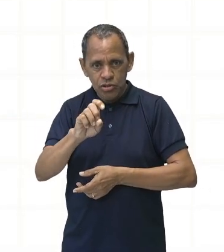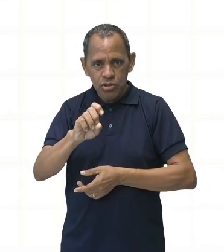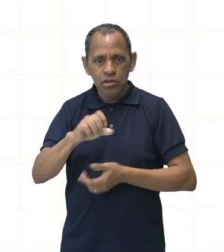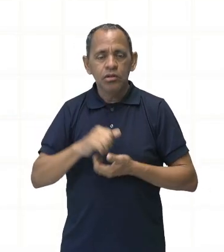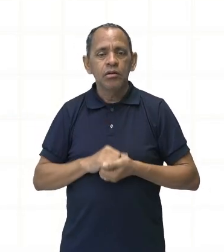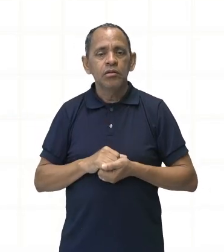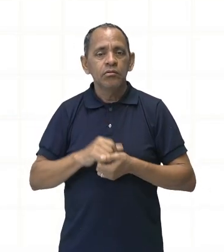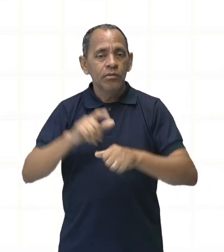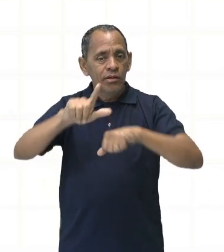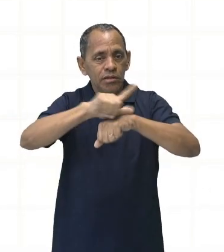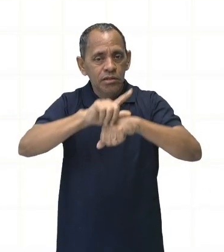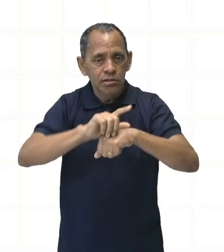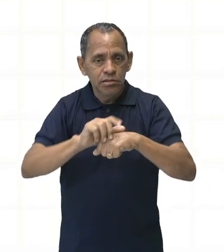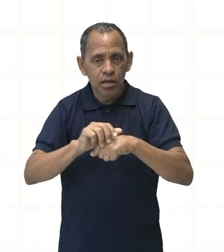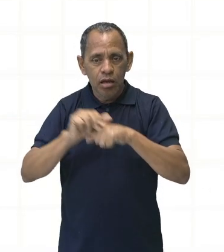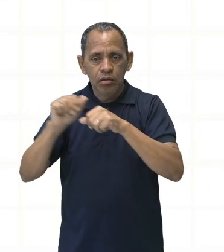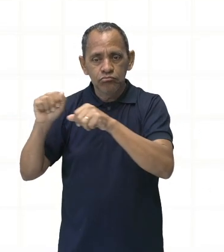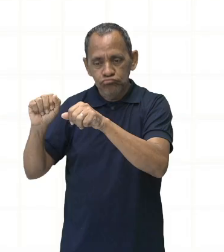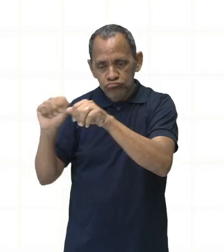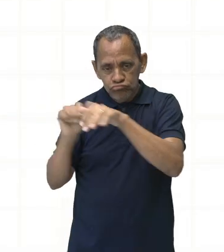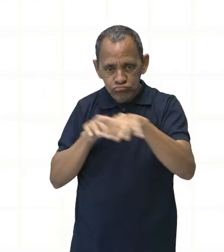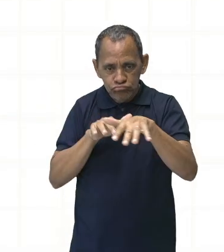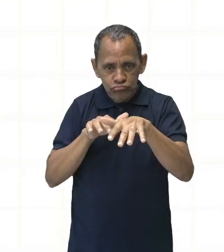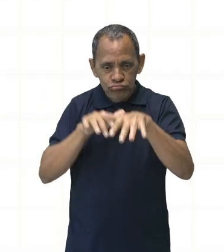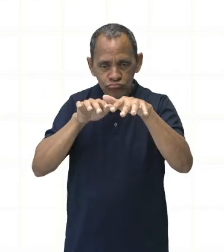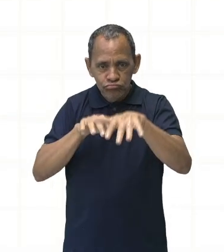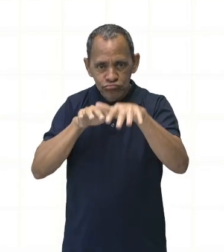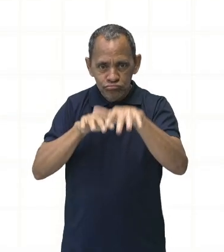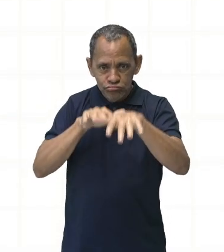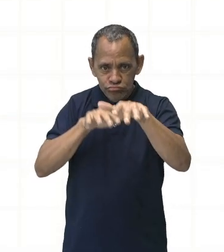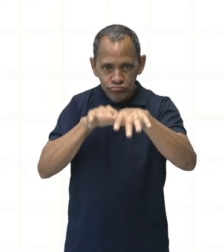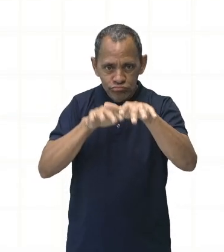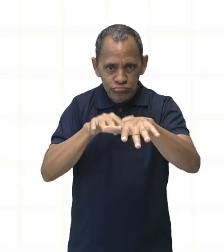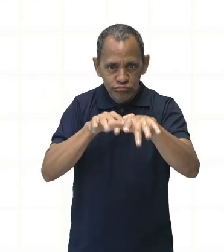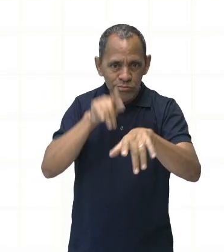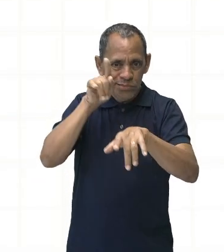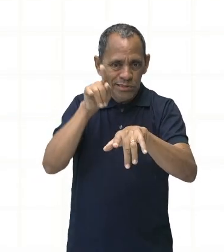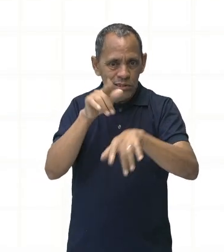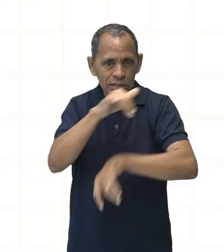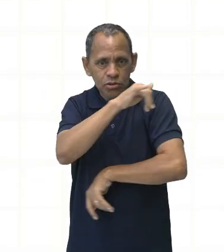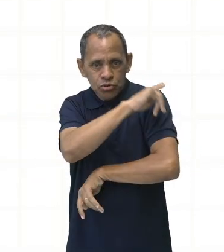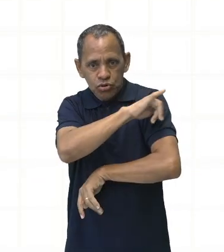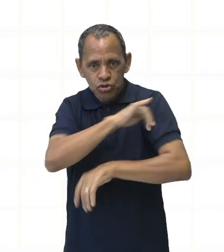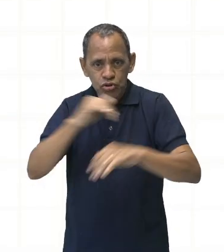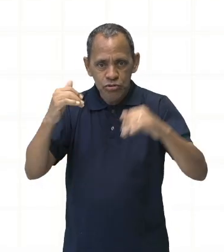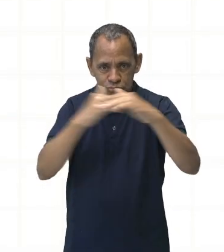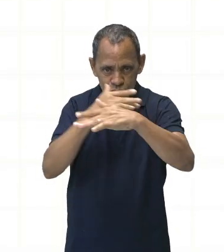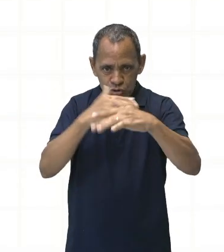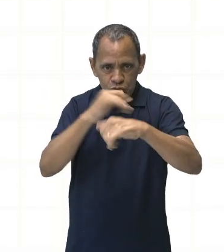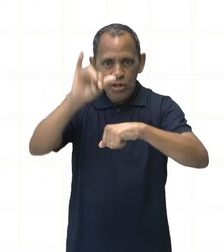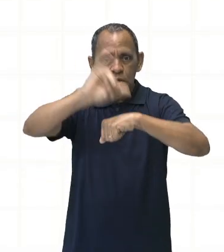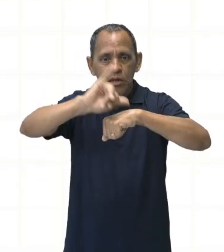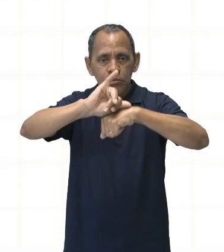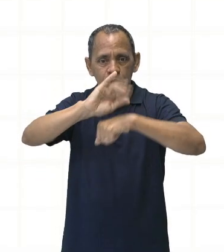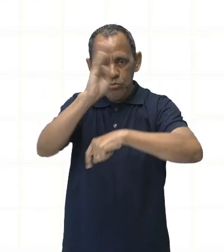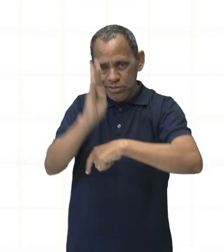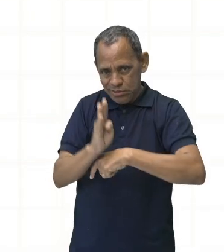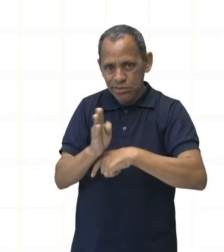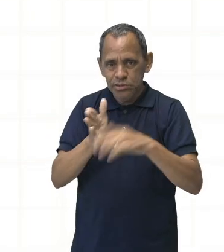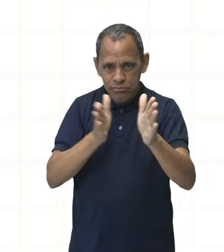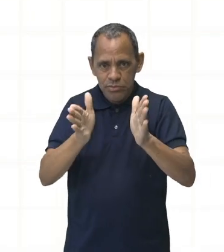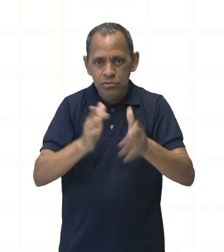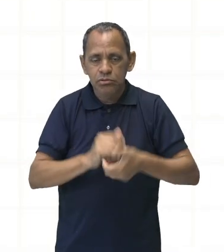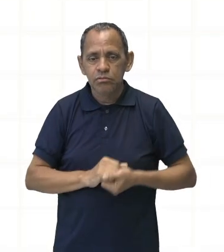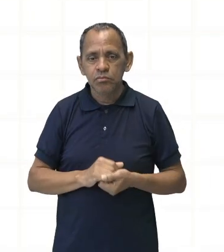militares, vão marchar sobre o Rio de Janeiro, lembrando que Rio de Janeiro é a capital do Brasil à época,